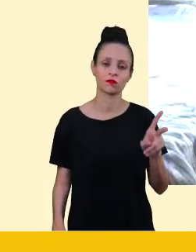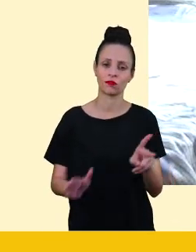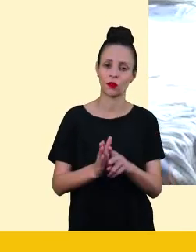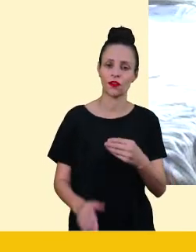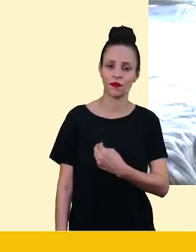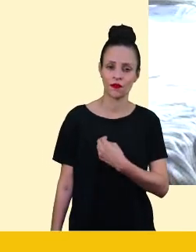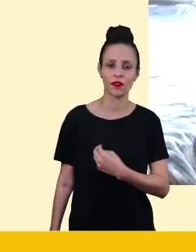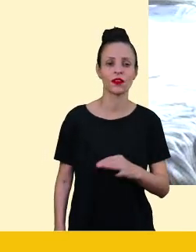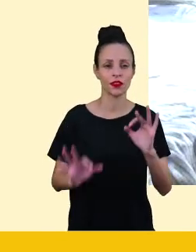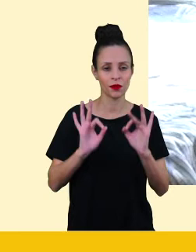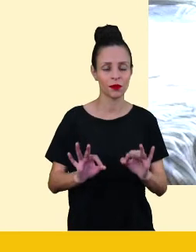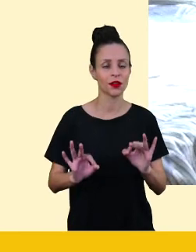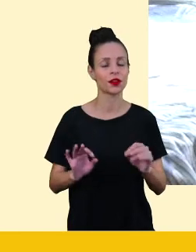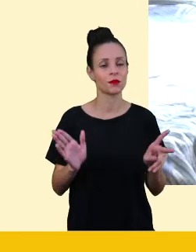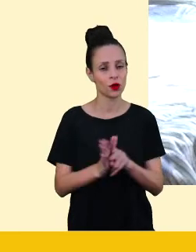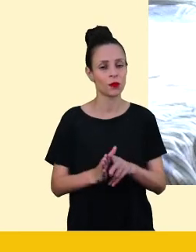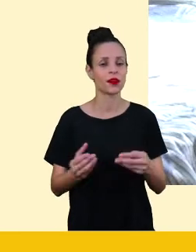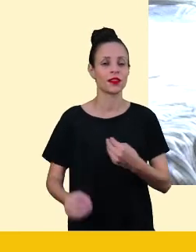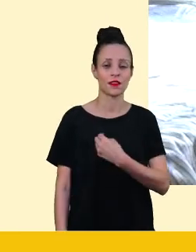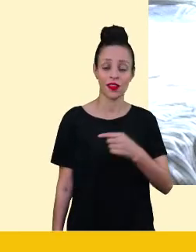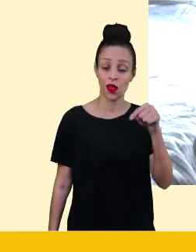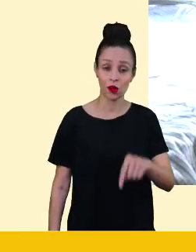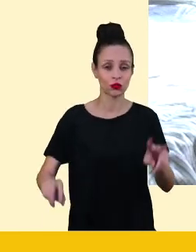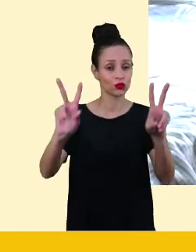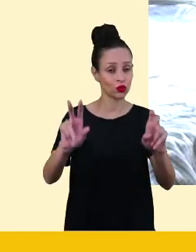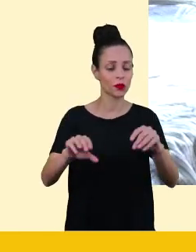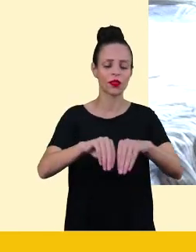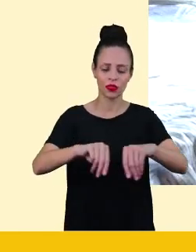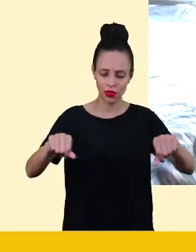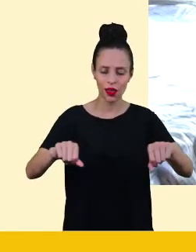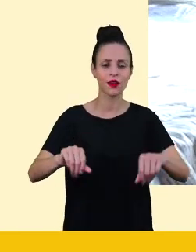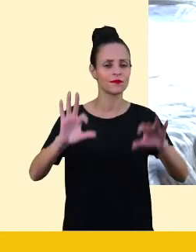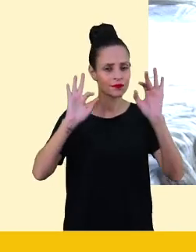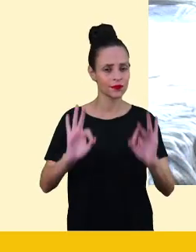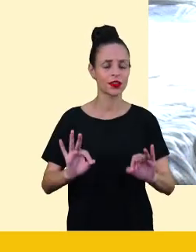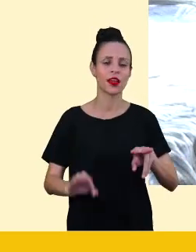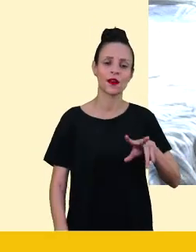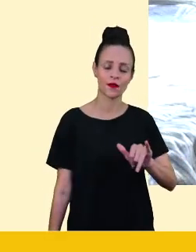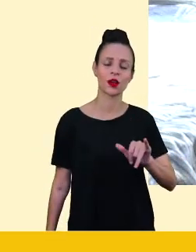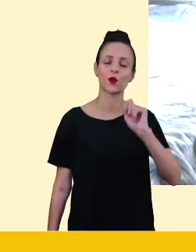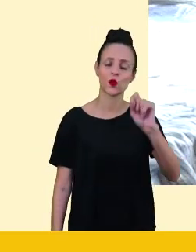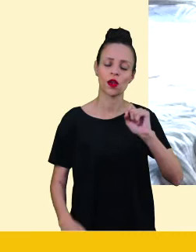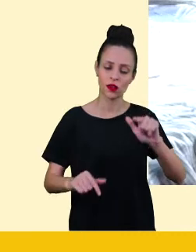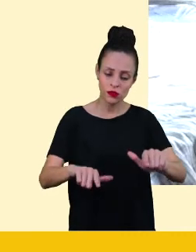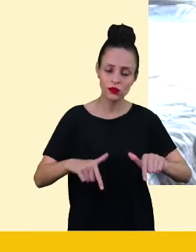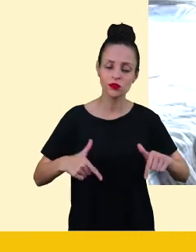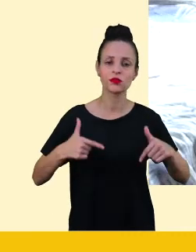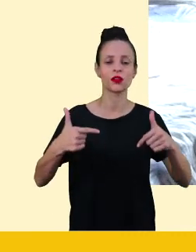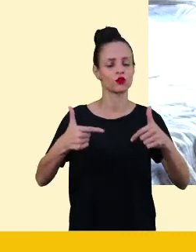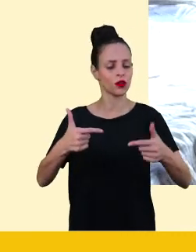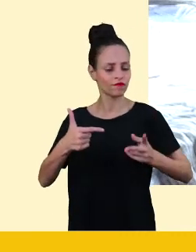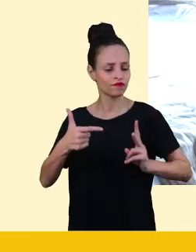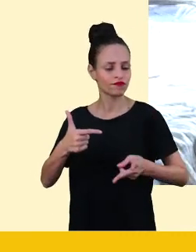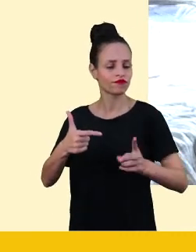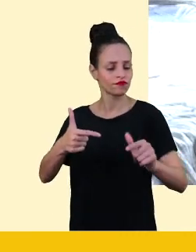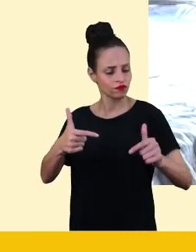nas questões do presente da Terra que com certeza vão fazer com que essa luta siga